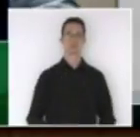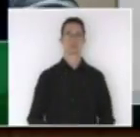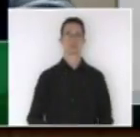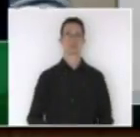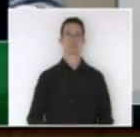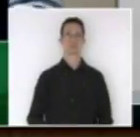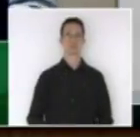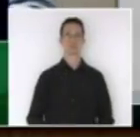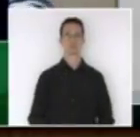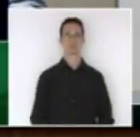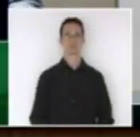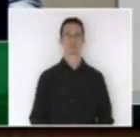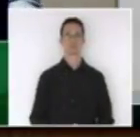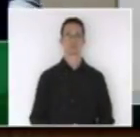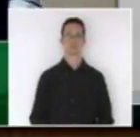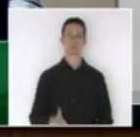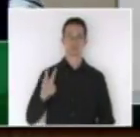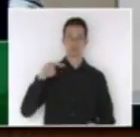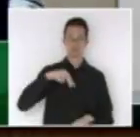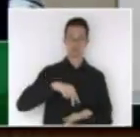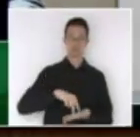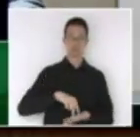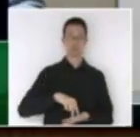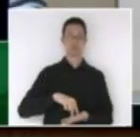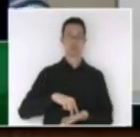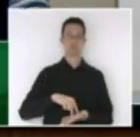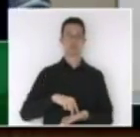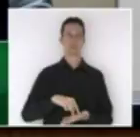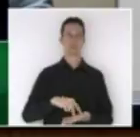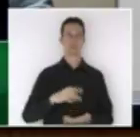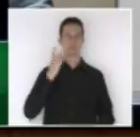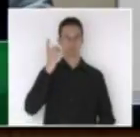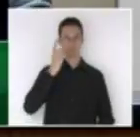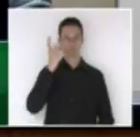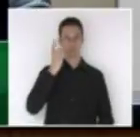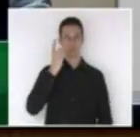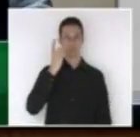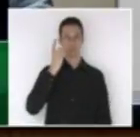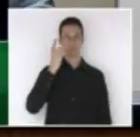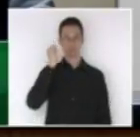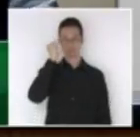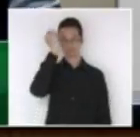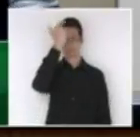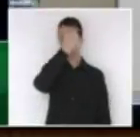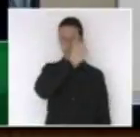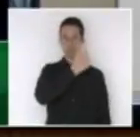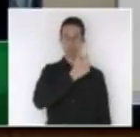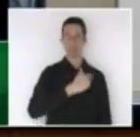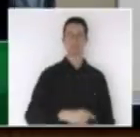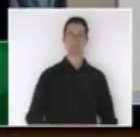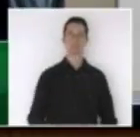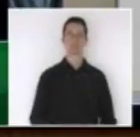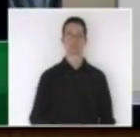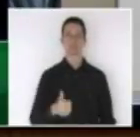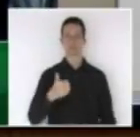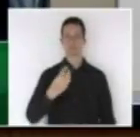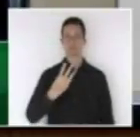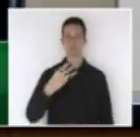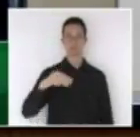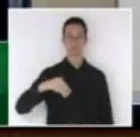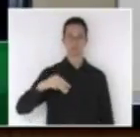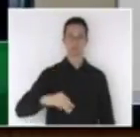uso do espaço destinado ao partido político, o deputado Altair Silva, pelo que lhe concedo 13 minutos, deputado.